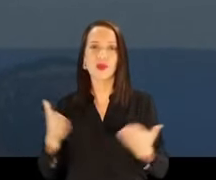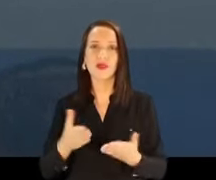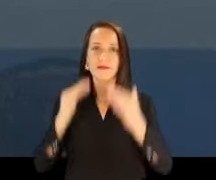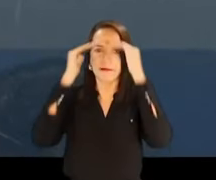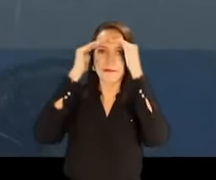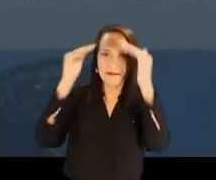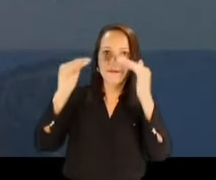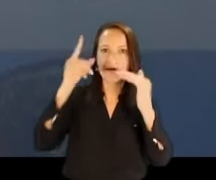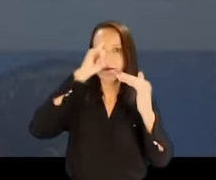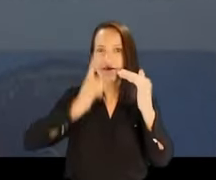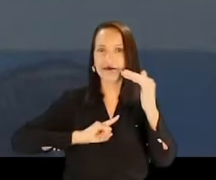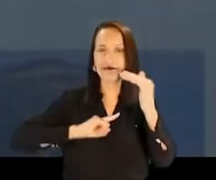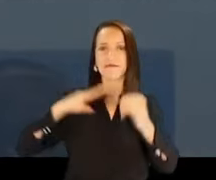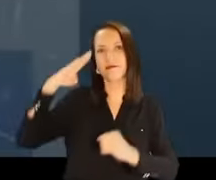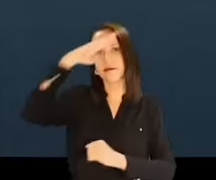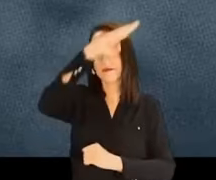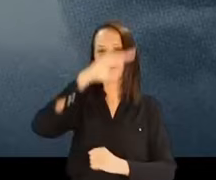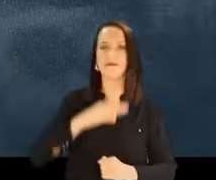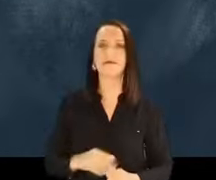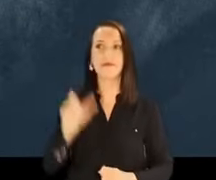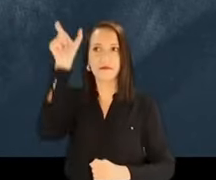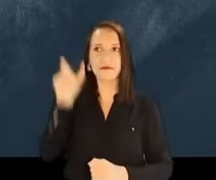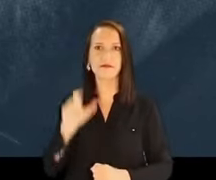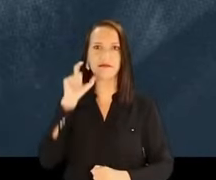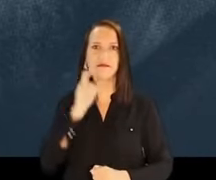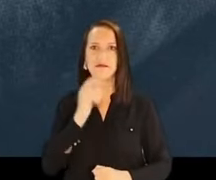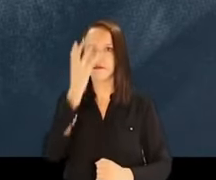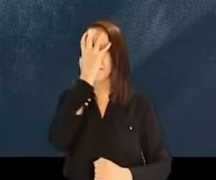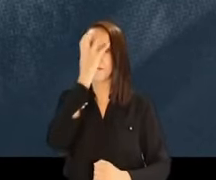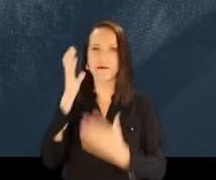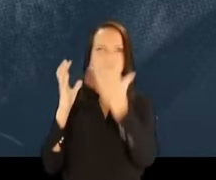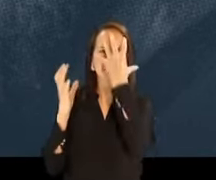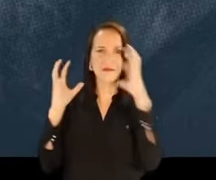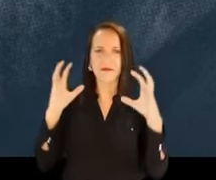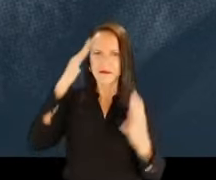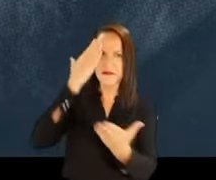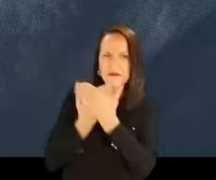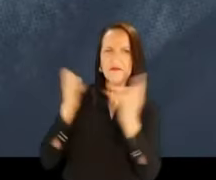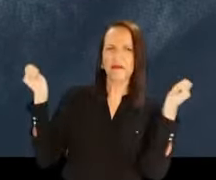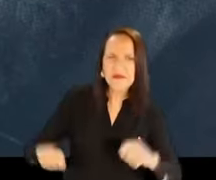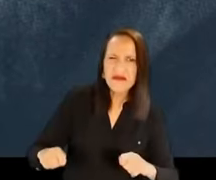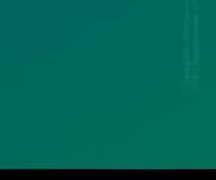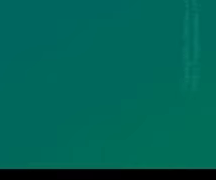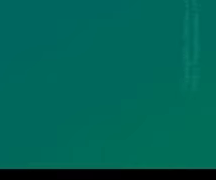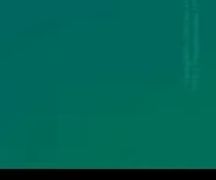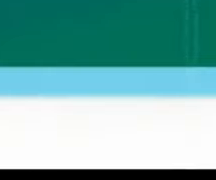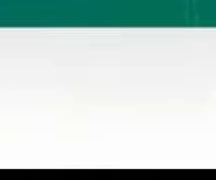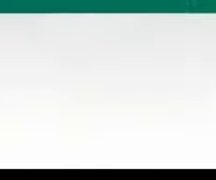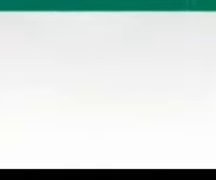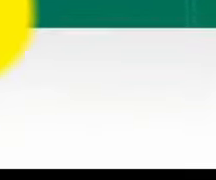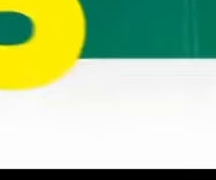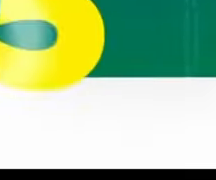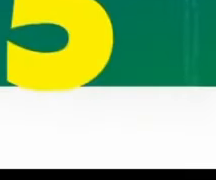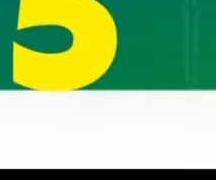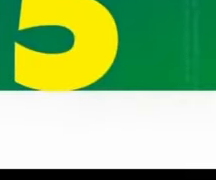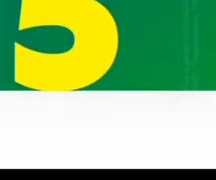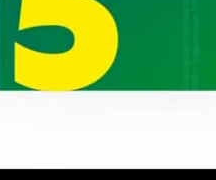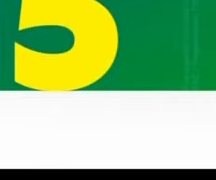e passa a obedecer ordens de Bolsonaro. Ricardo é duas caras. Dá para confiar?